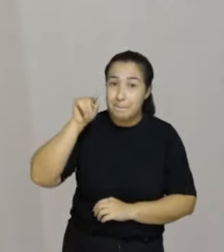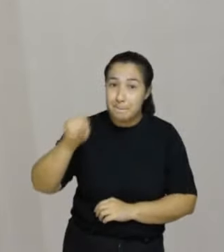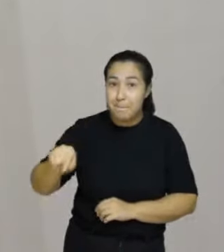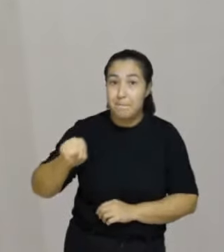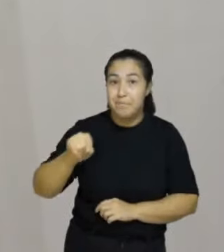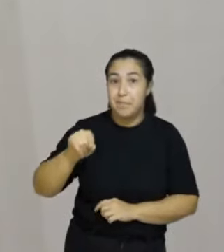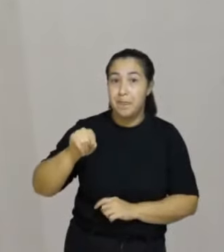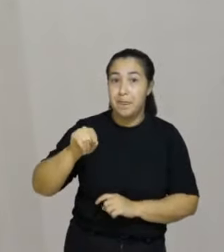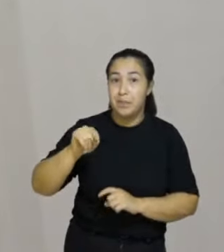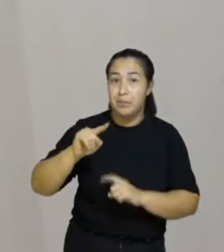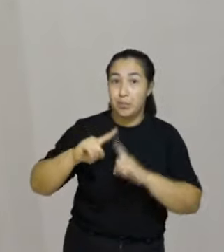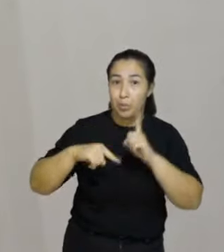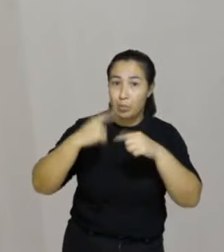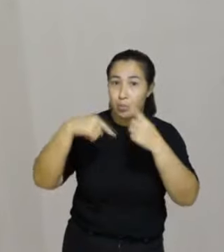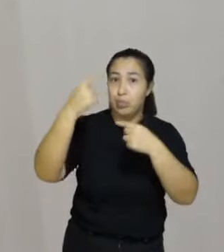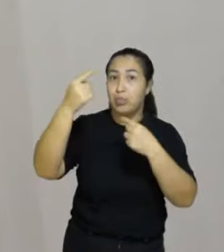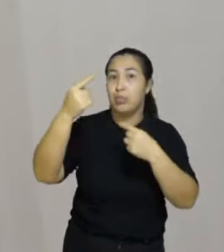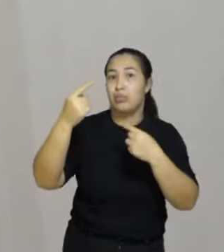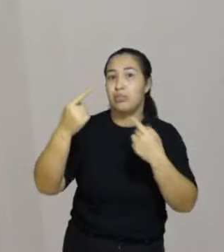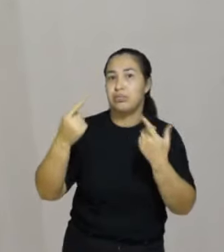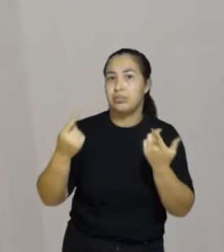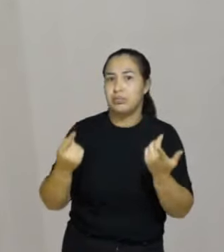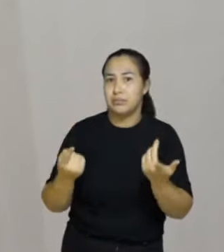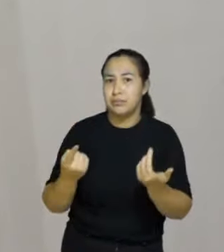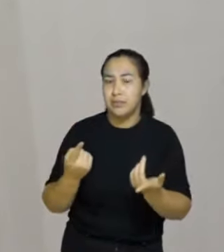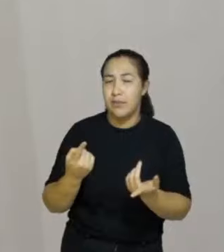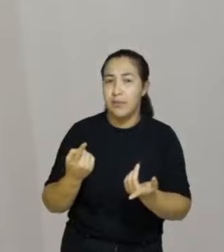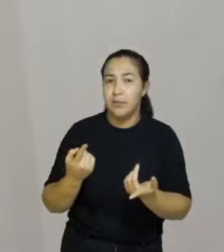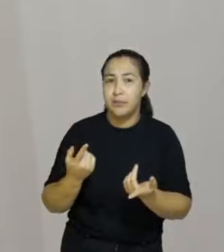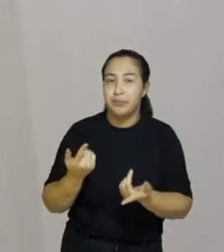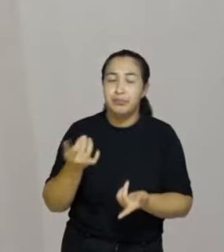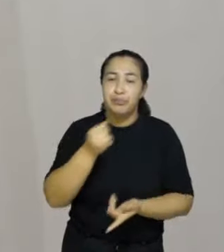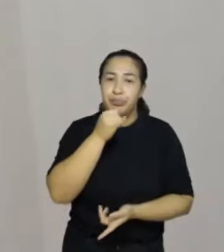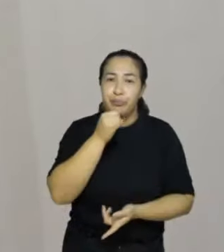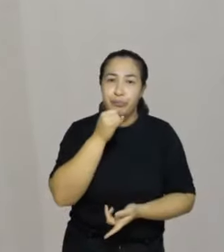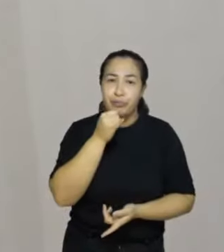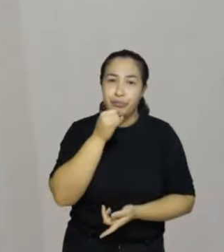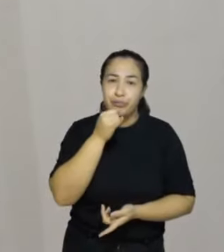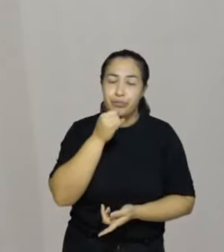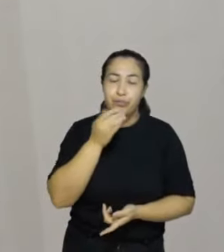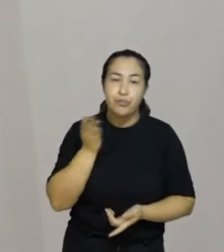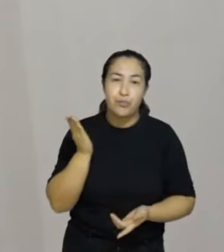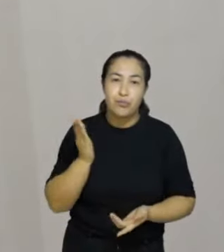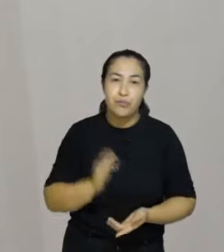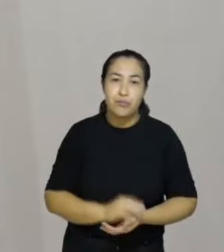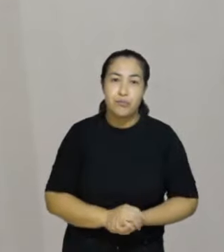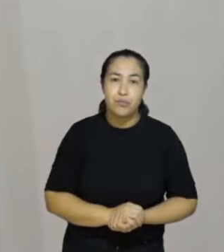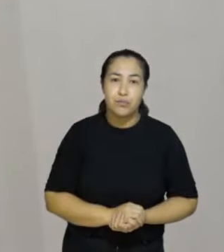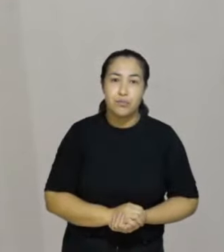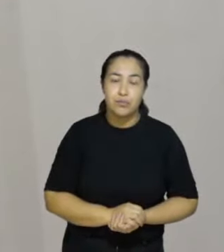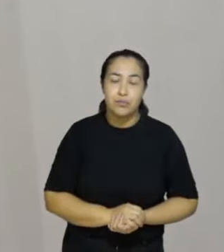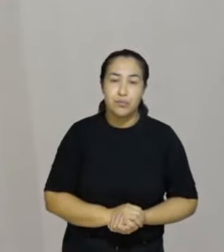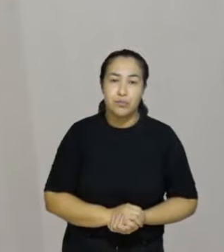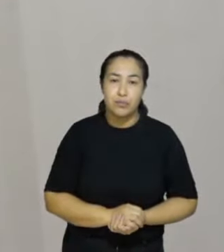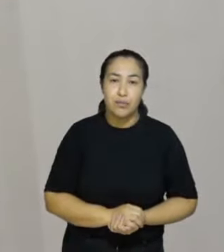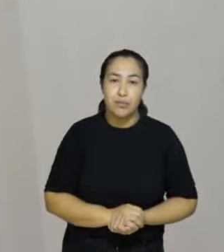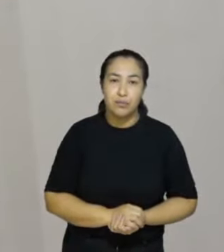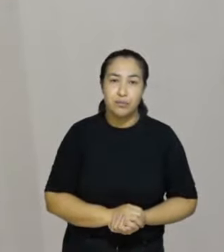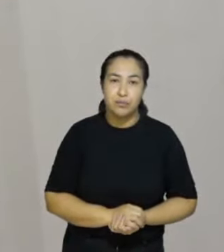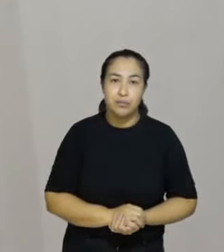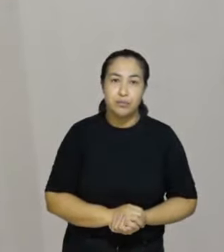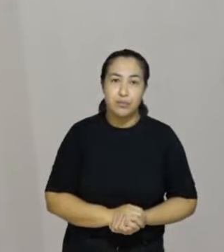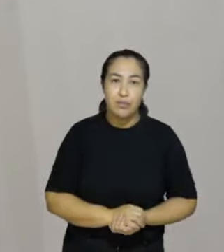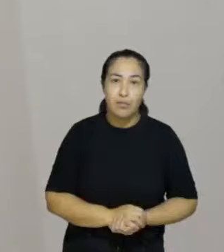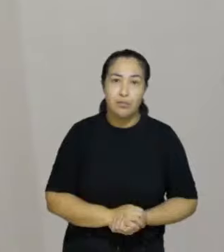da capacidade de atendimento. Vou citar um que a Folha traz aqui, por exemplo, né?